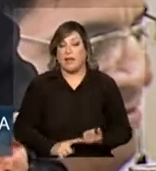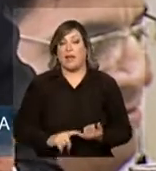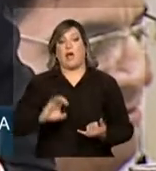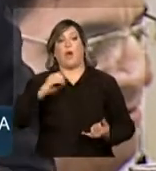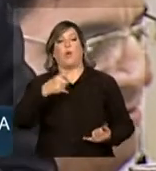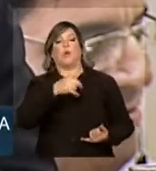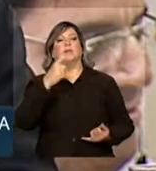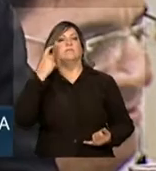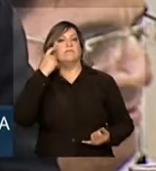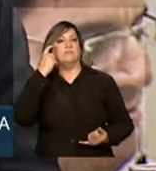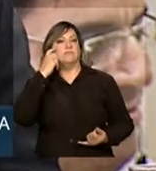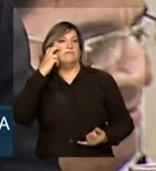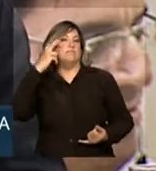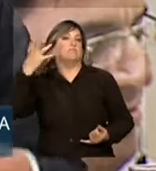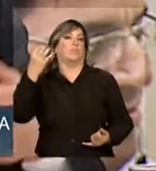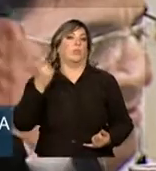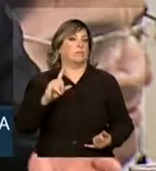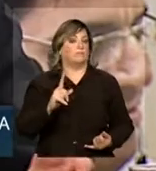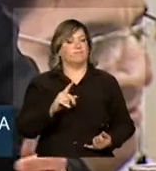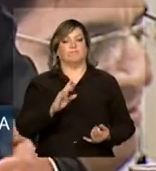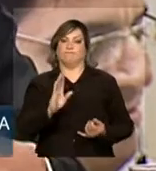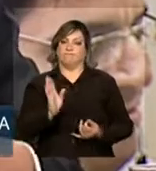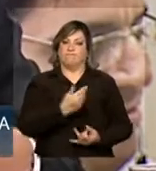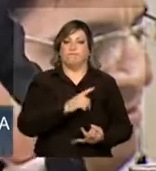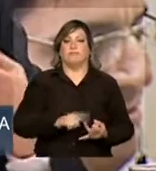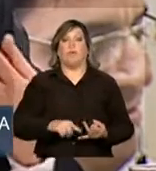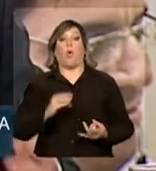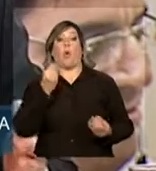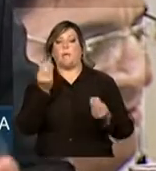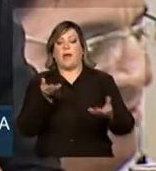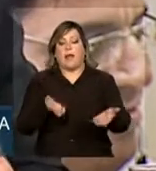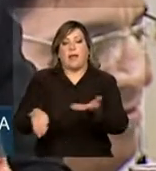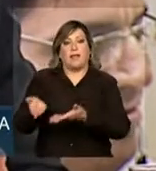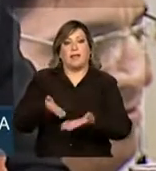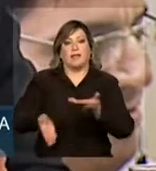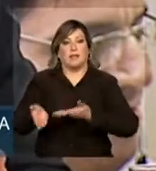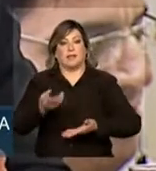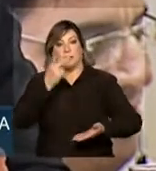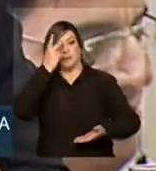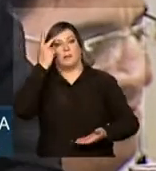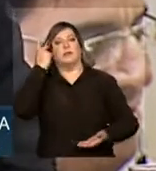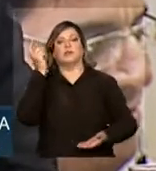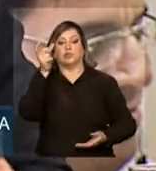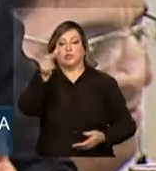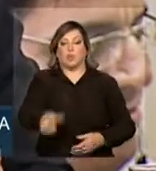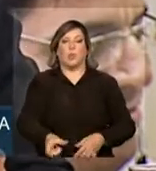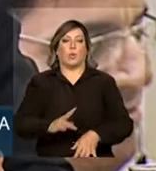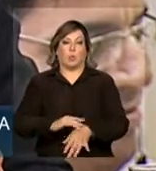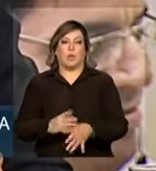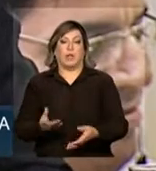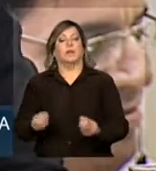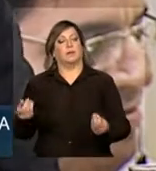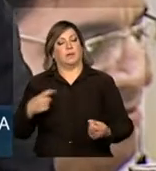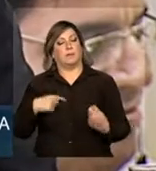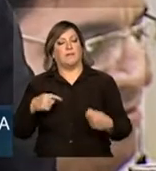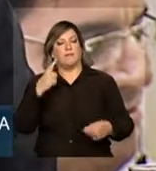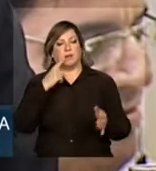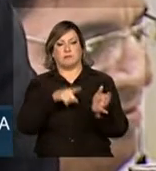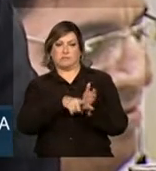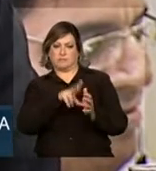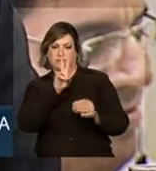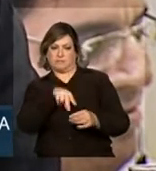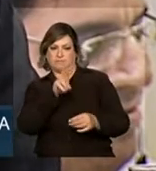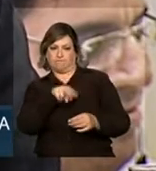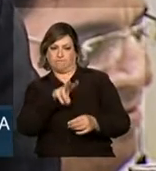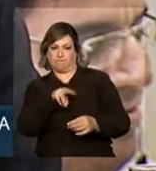conhecimentos eh de como que atende um paciente né porque tudo isso tá sendo avaliado de forma rigorosa pelas Pelas